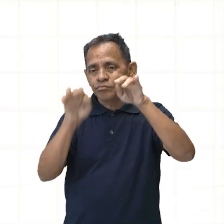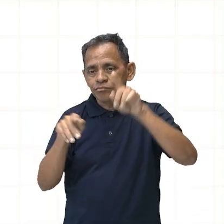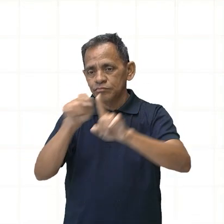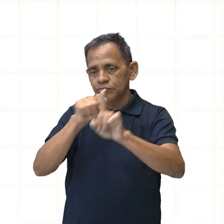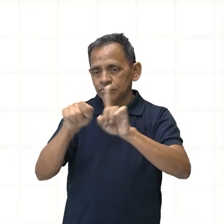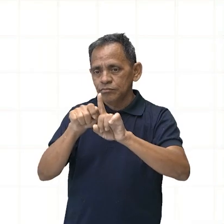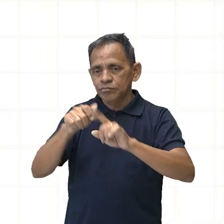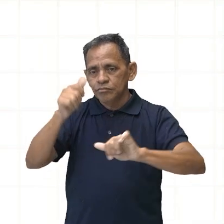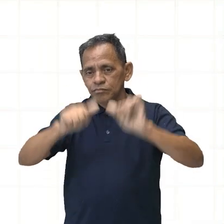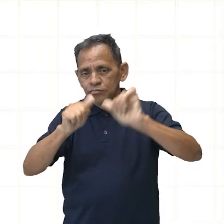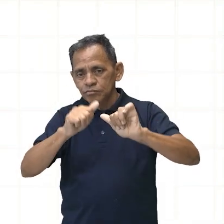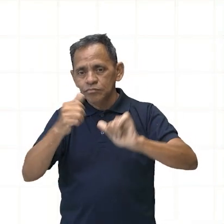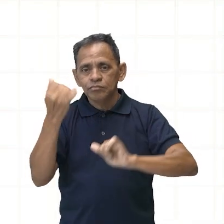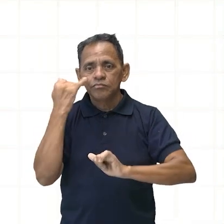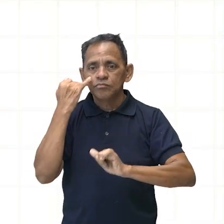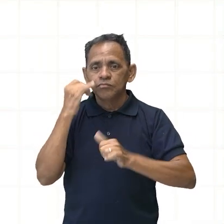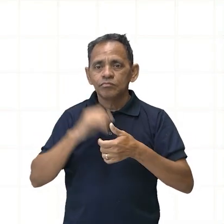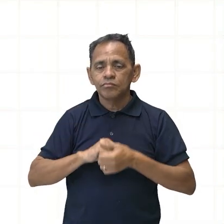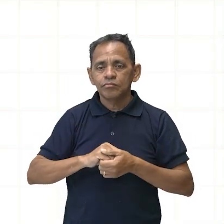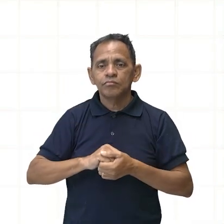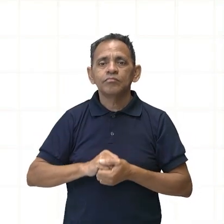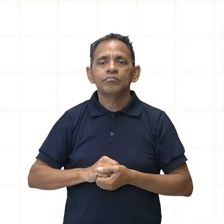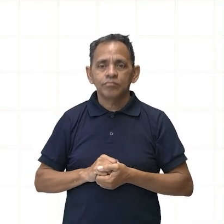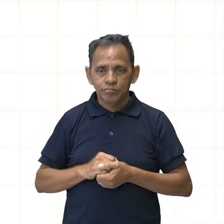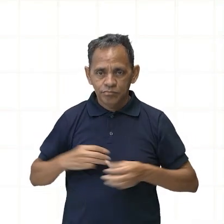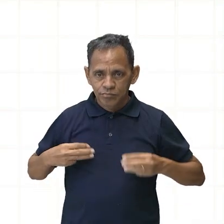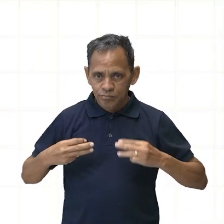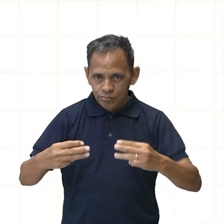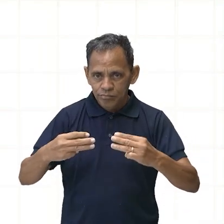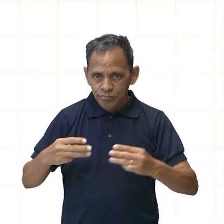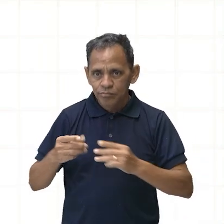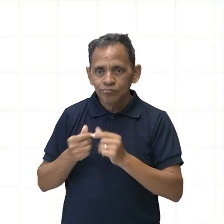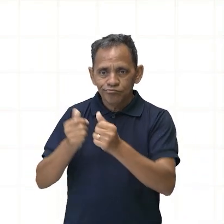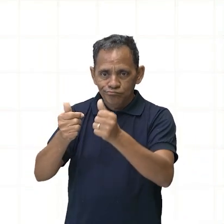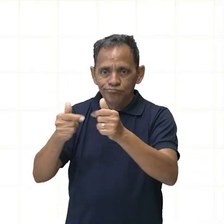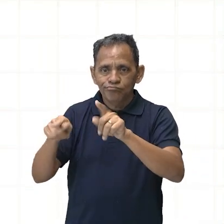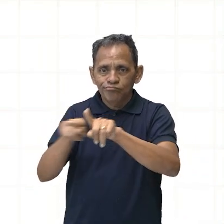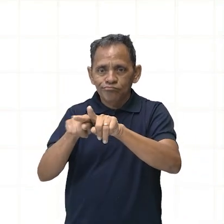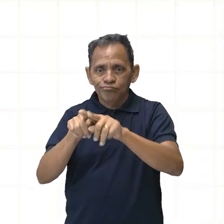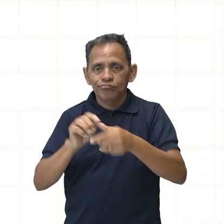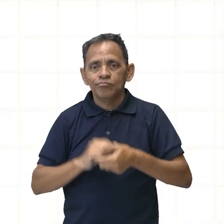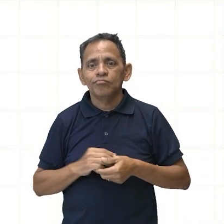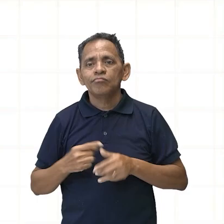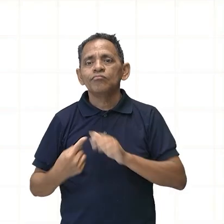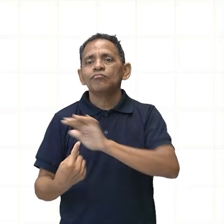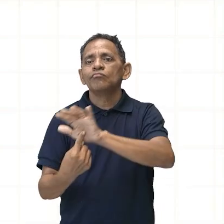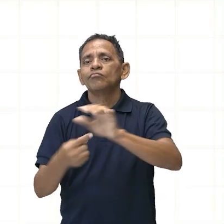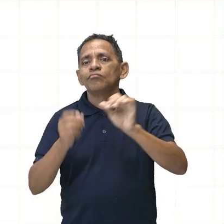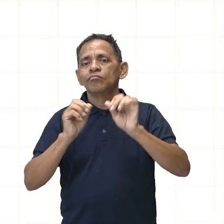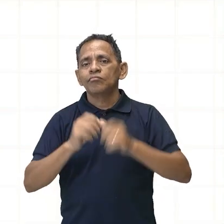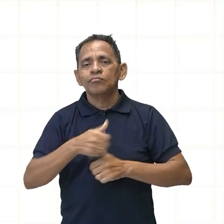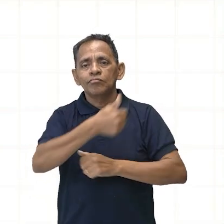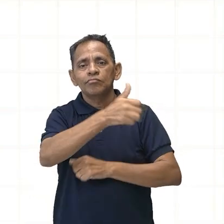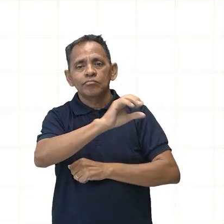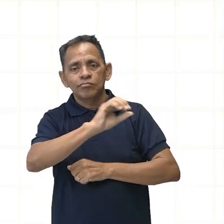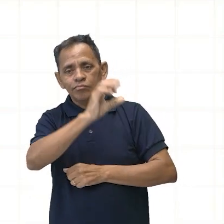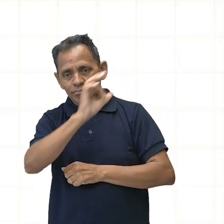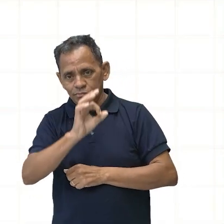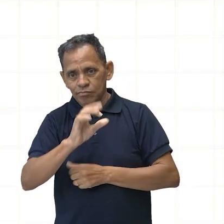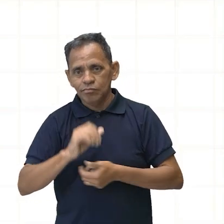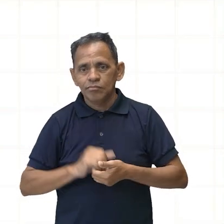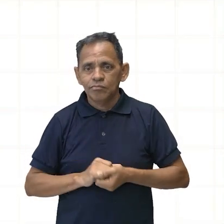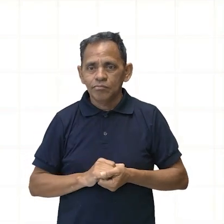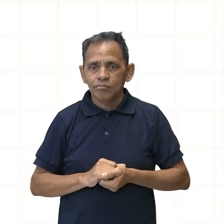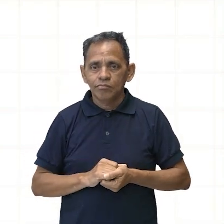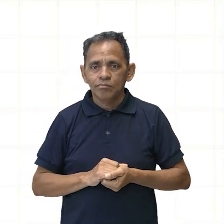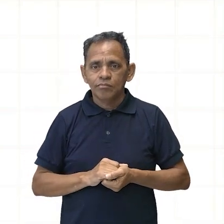e a gente analisou os dados ali do Ministério da Fazenda, né, que mostra ali que 10%